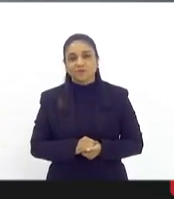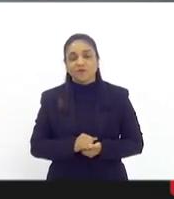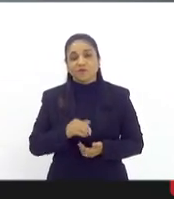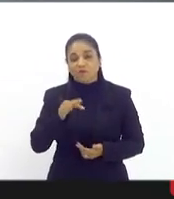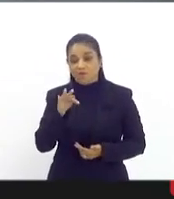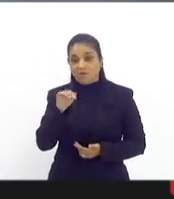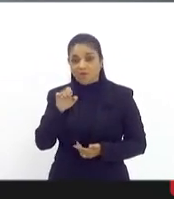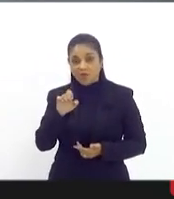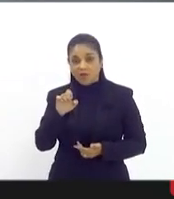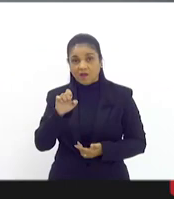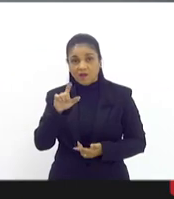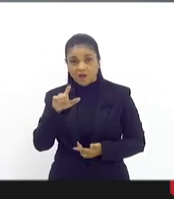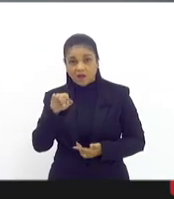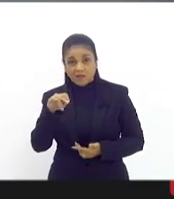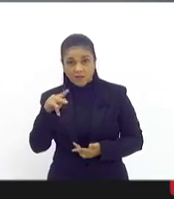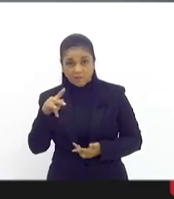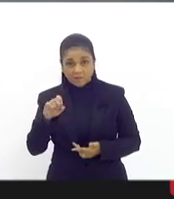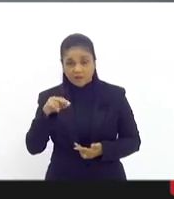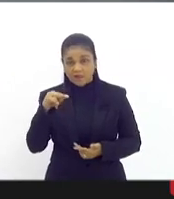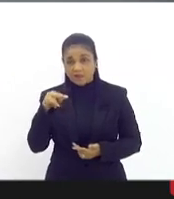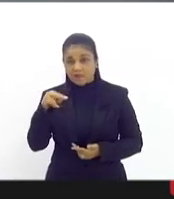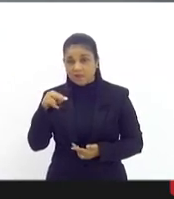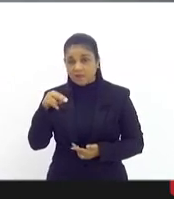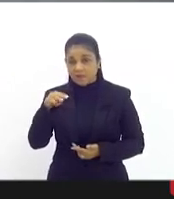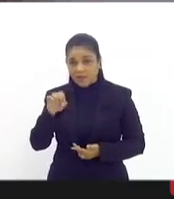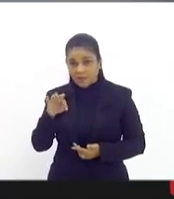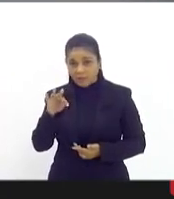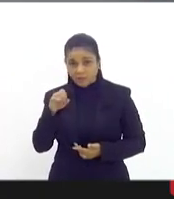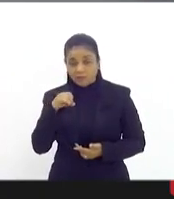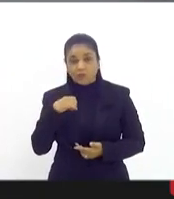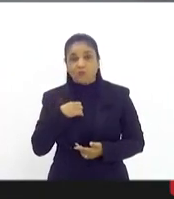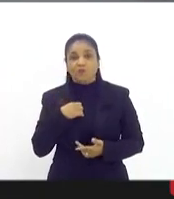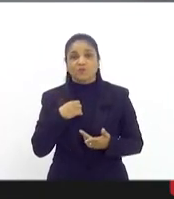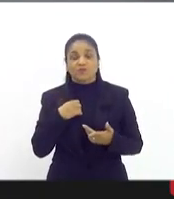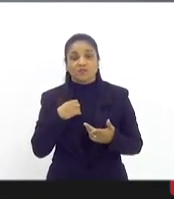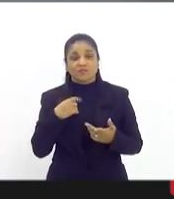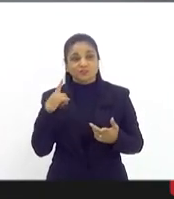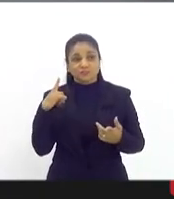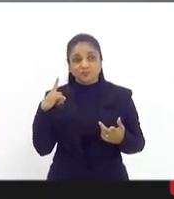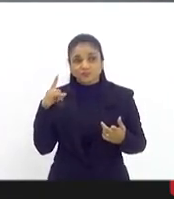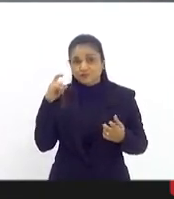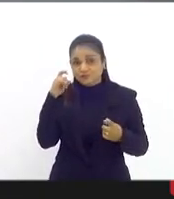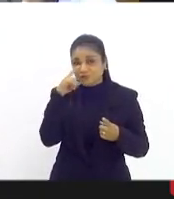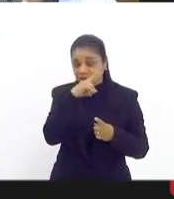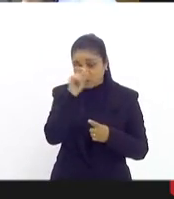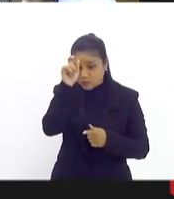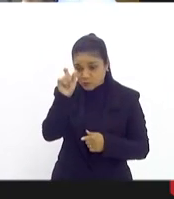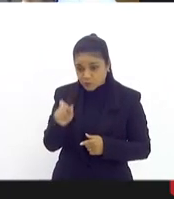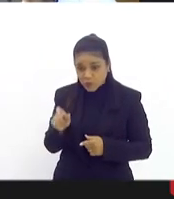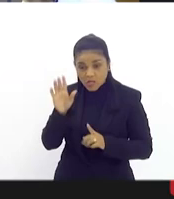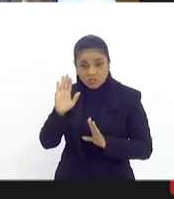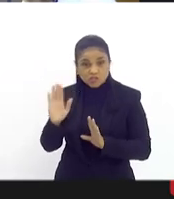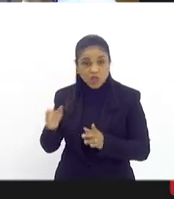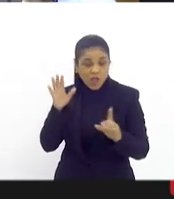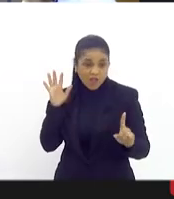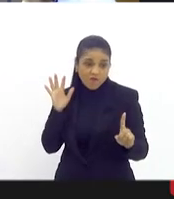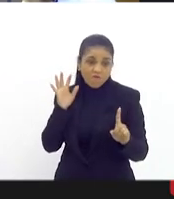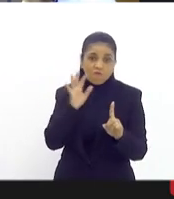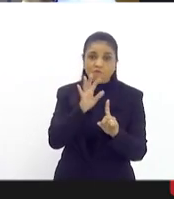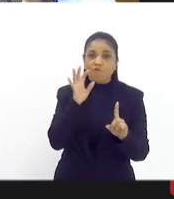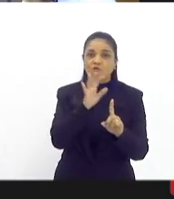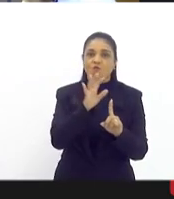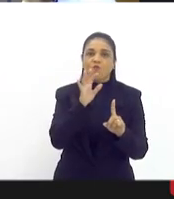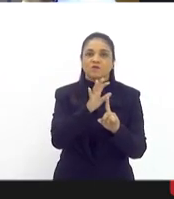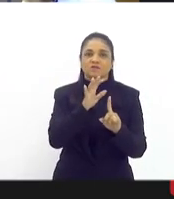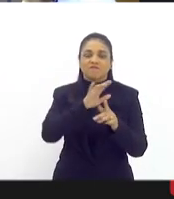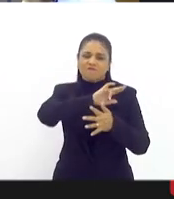Neto é um caso raro, que ele já era um influenciador de milhões de pessoas.